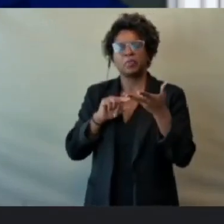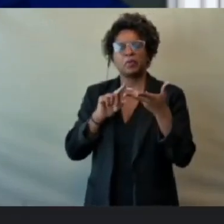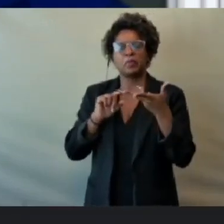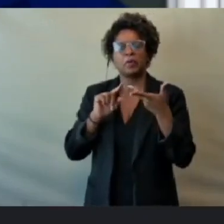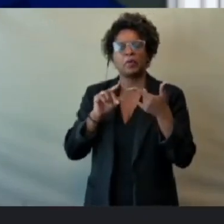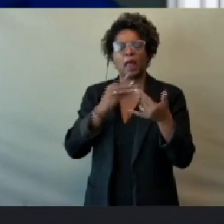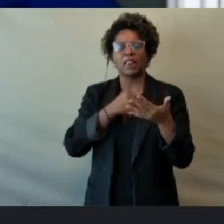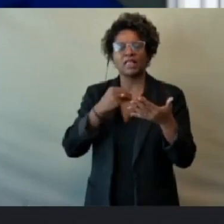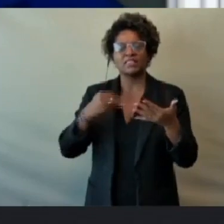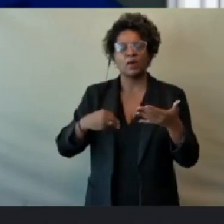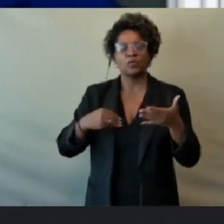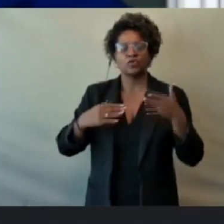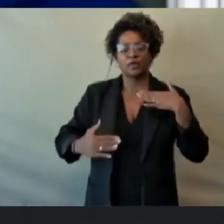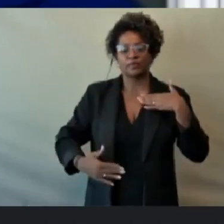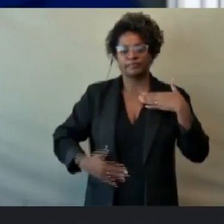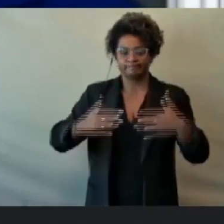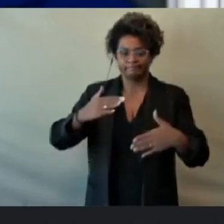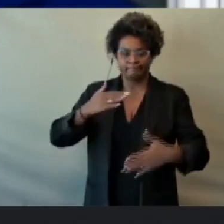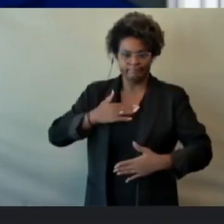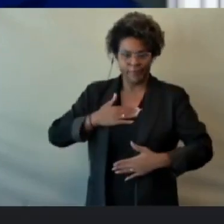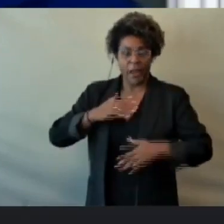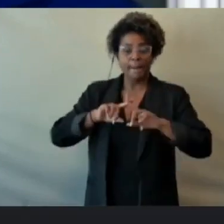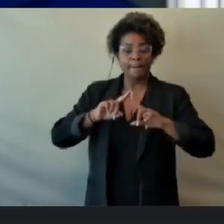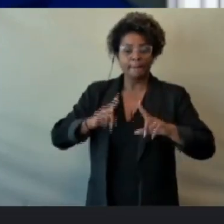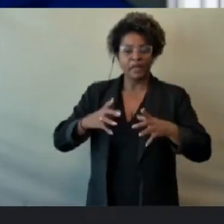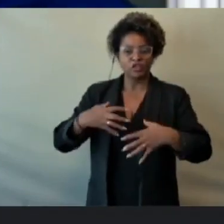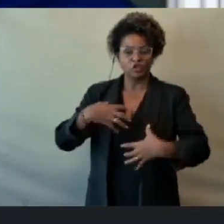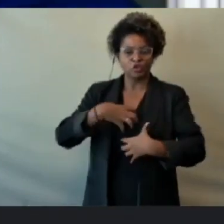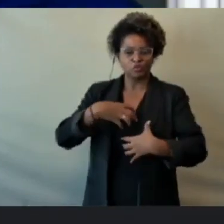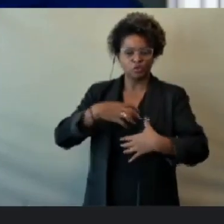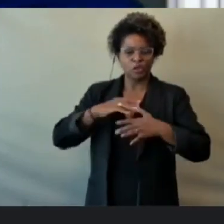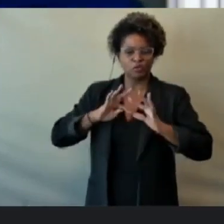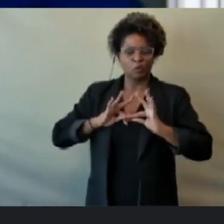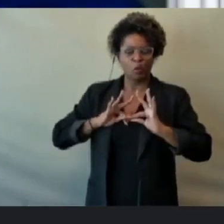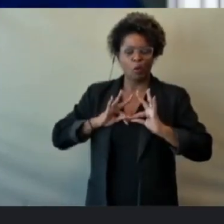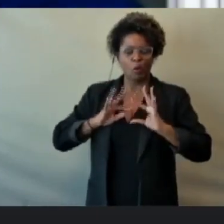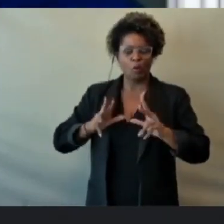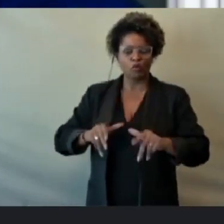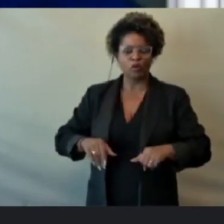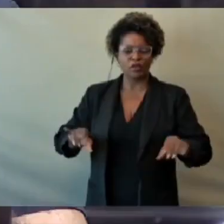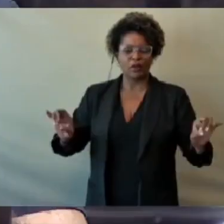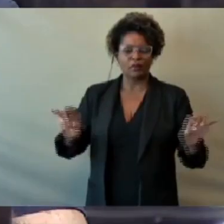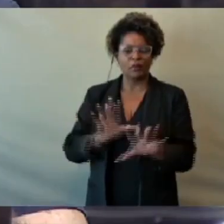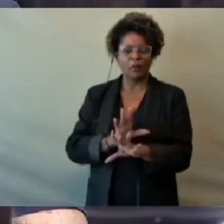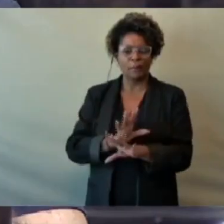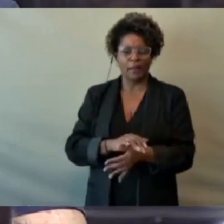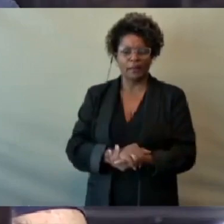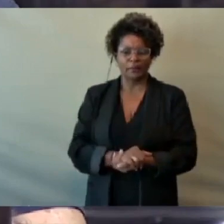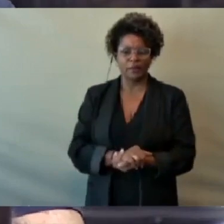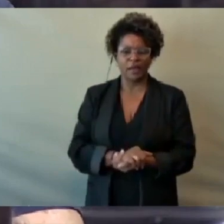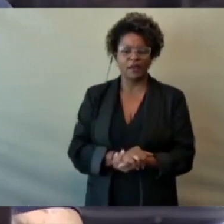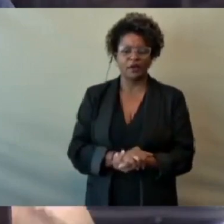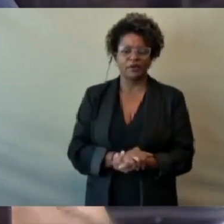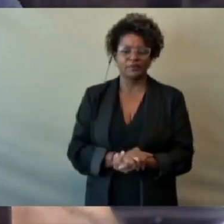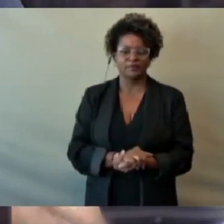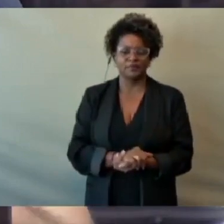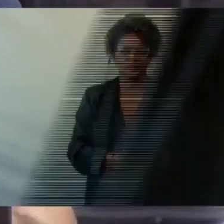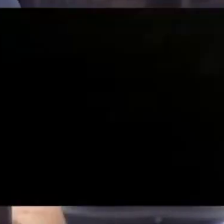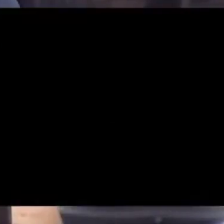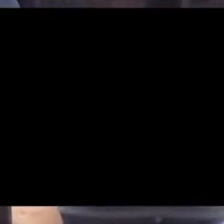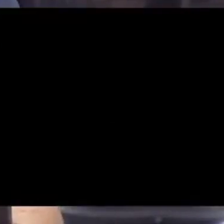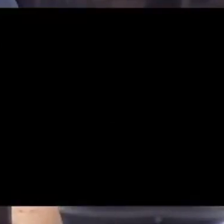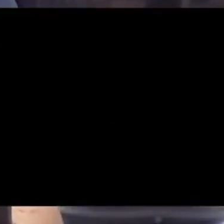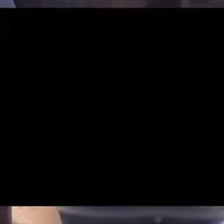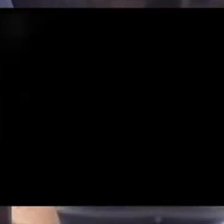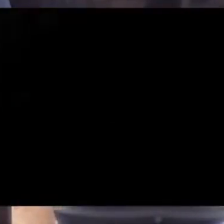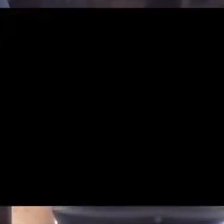esse usuário que se encontra em situação de vulnerabilidade. Ok, eu só vou passar a palavra agora para o vereador